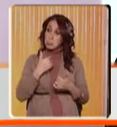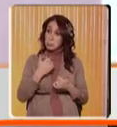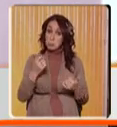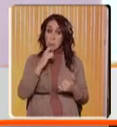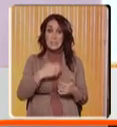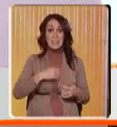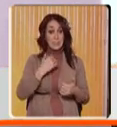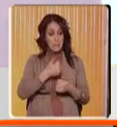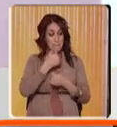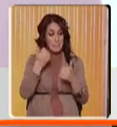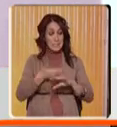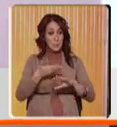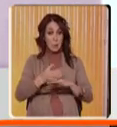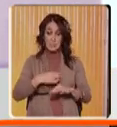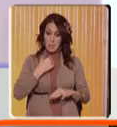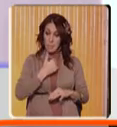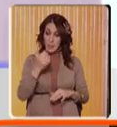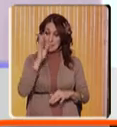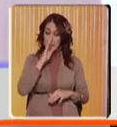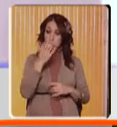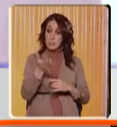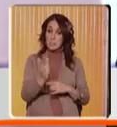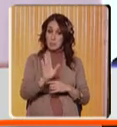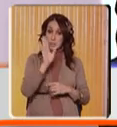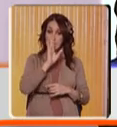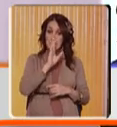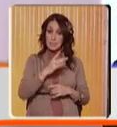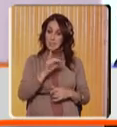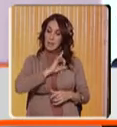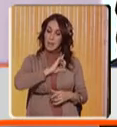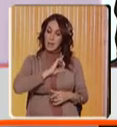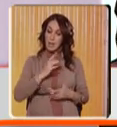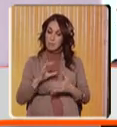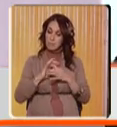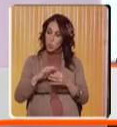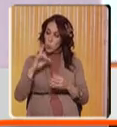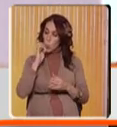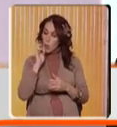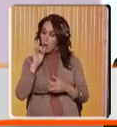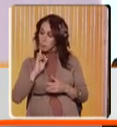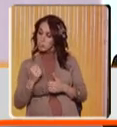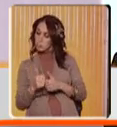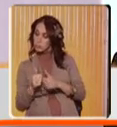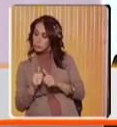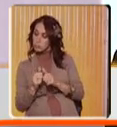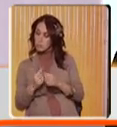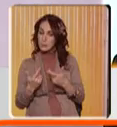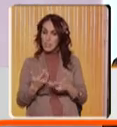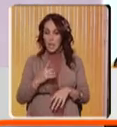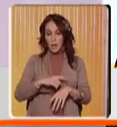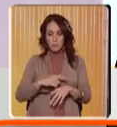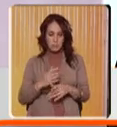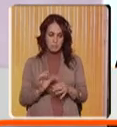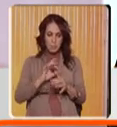ser sentir-se satisfeito sexualmente se tiver a componente da intimidade, da partilha com o parceiro ou com a parceira, dos momentos